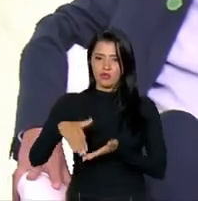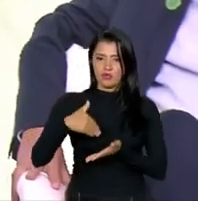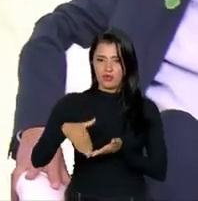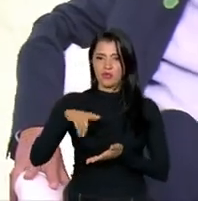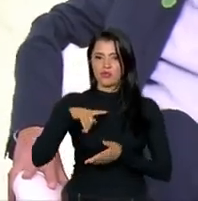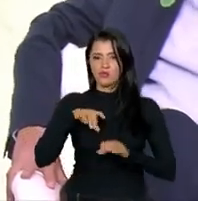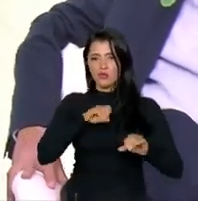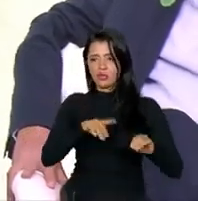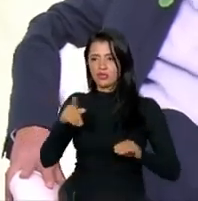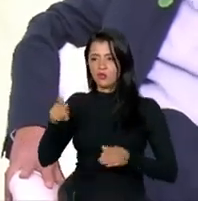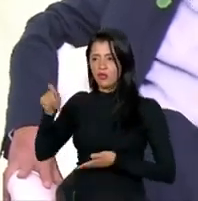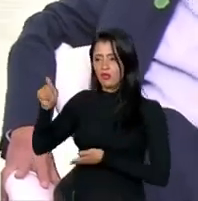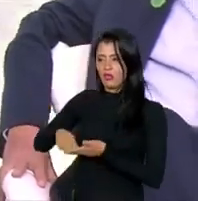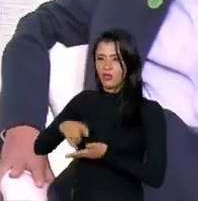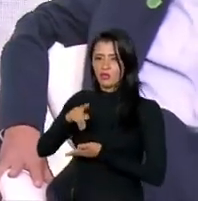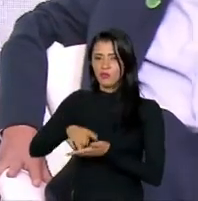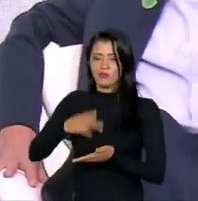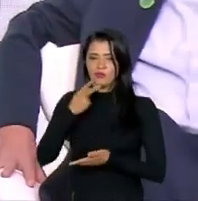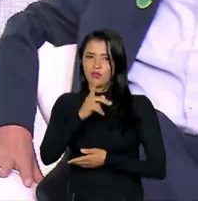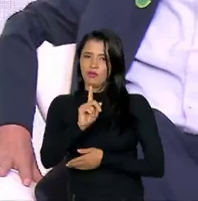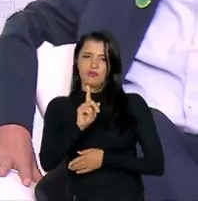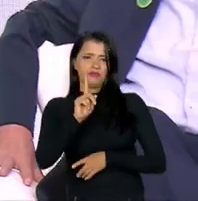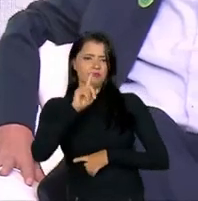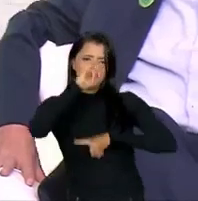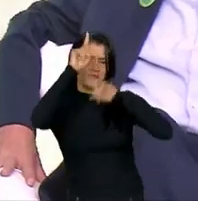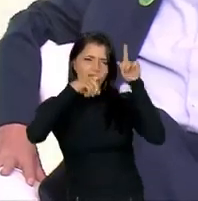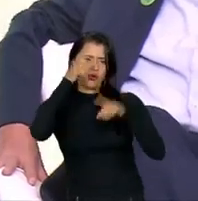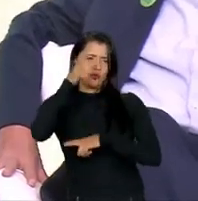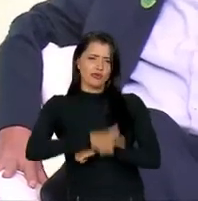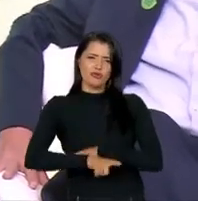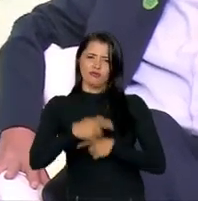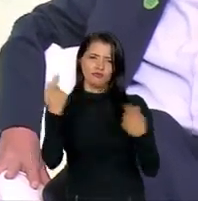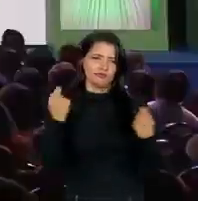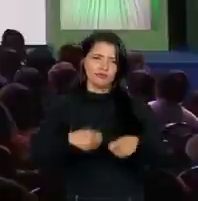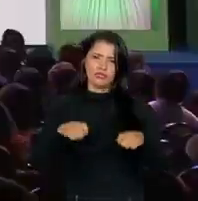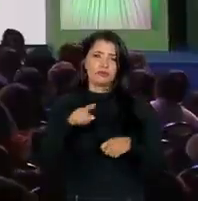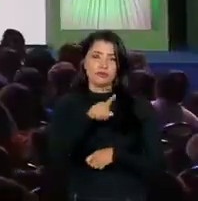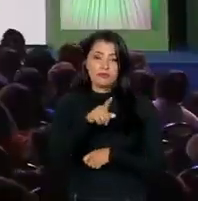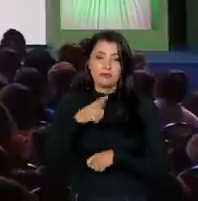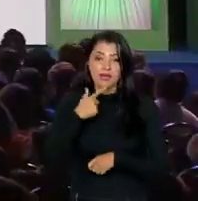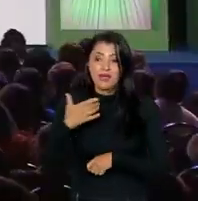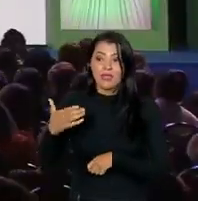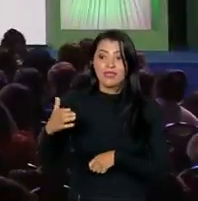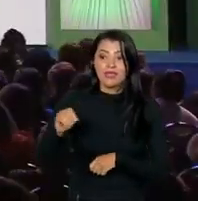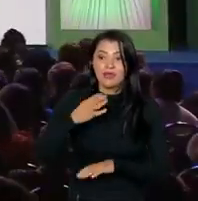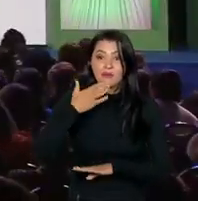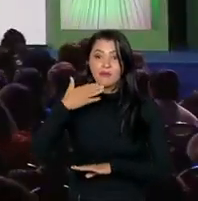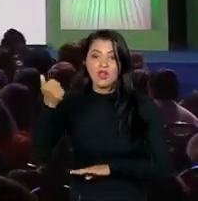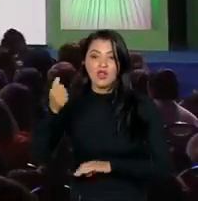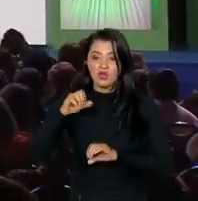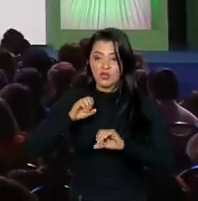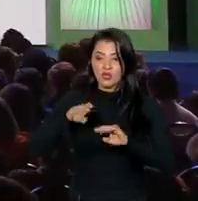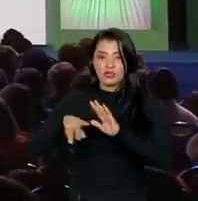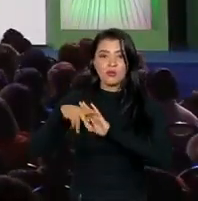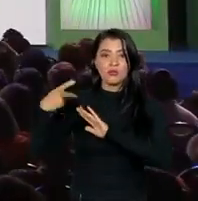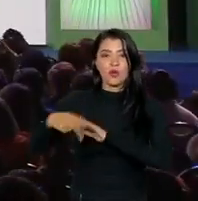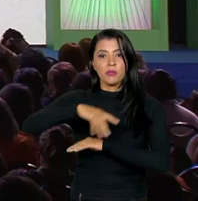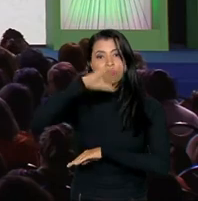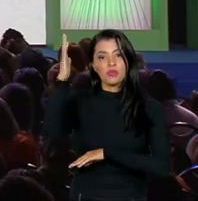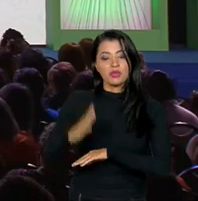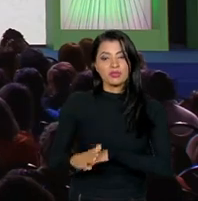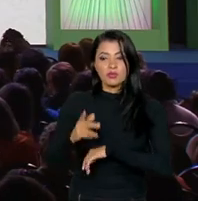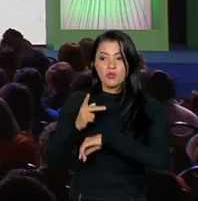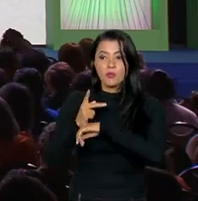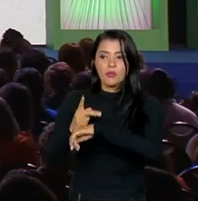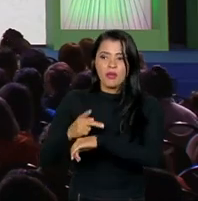falou o seguinte: a gente não precisa reinventar a roda. Você vai pegar as 10 melhores educações do Brasil, você vai buscar